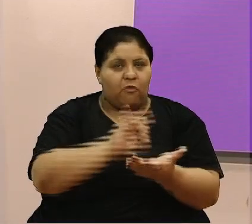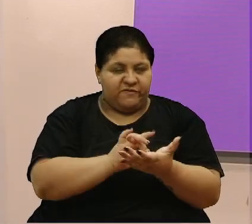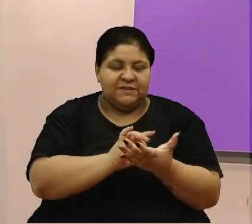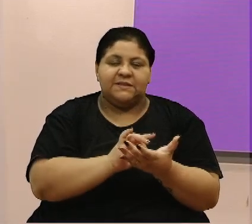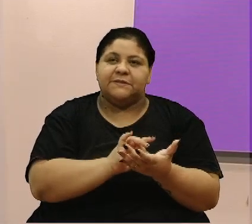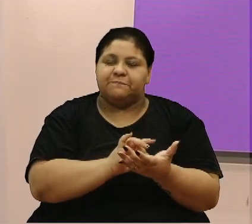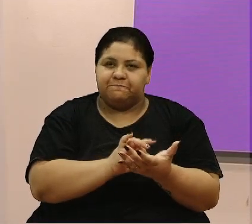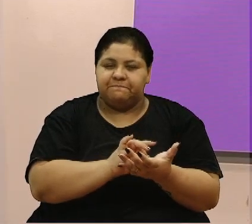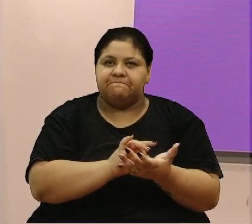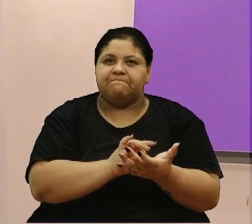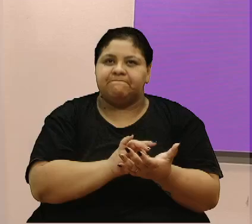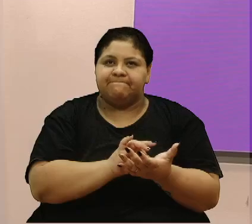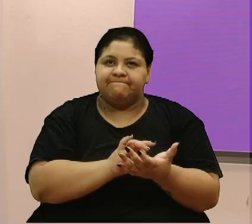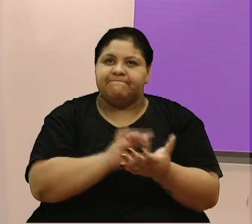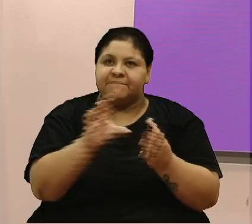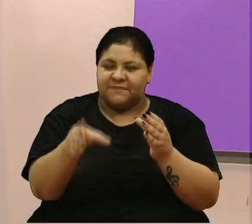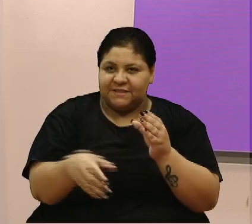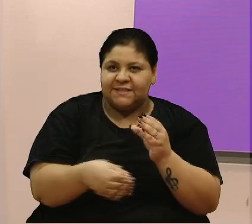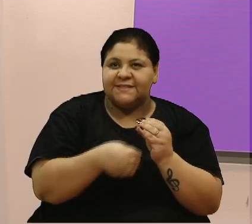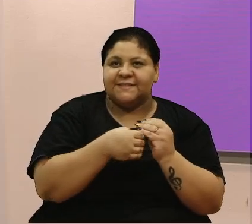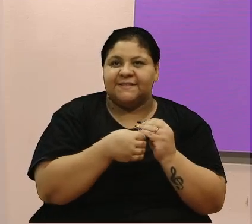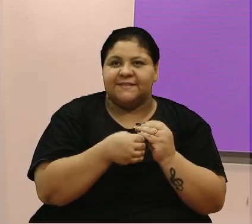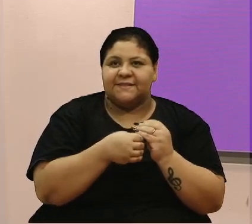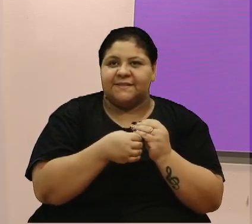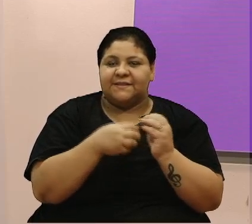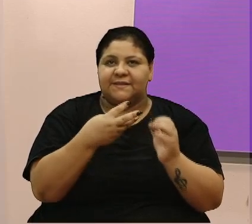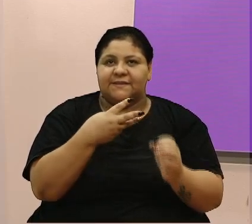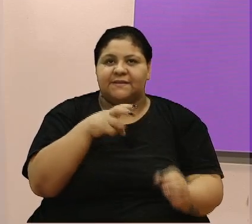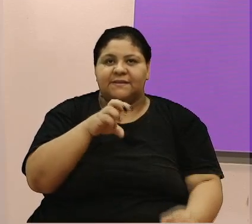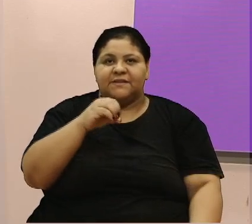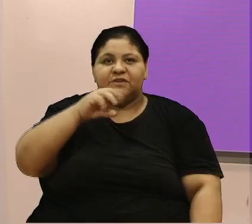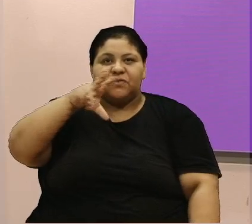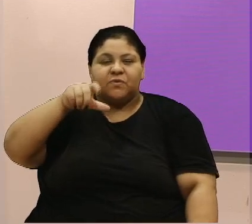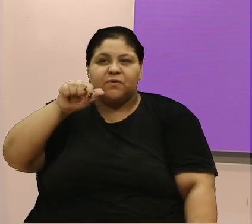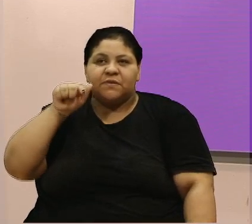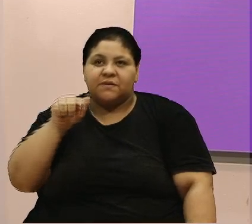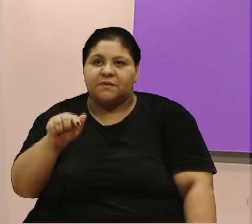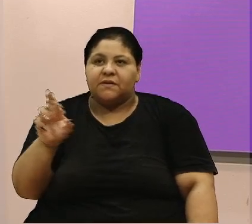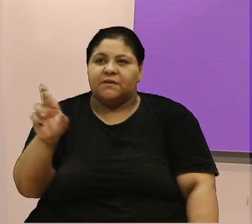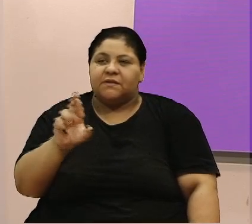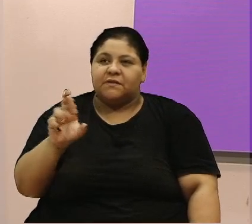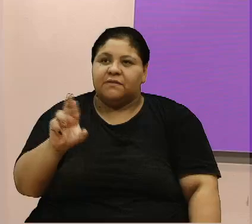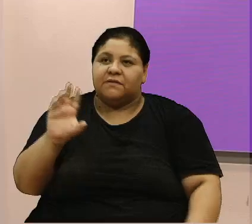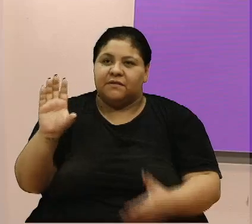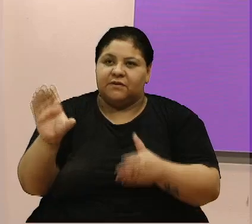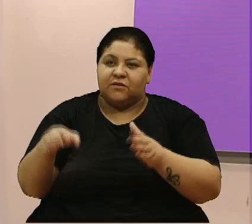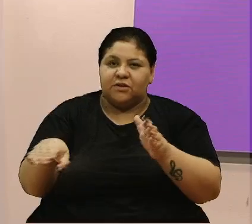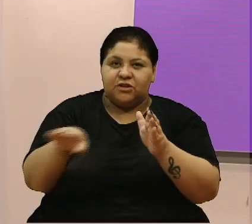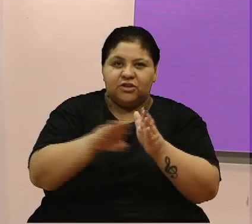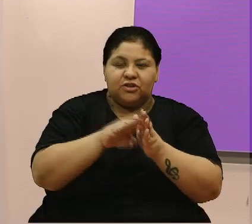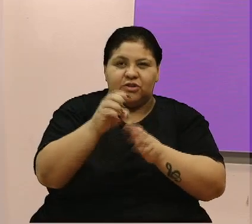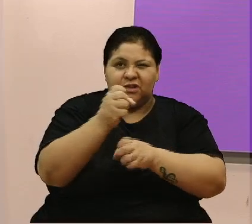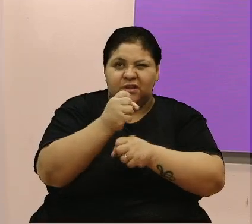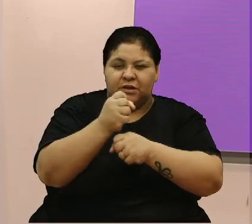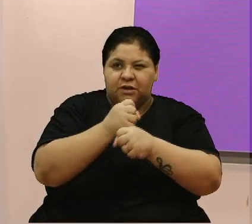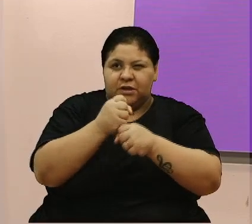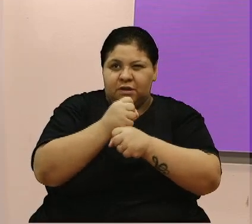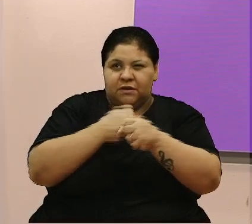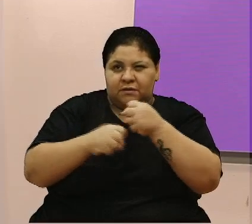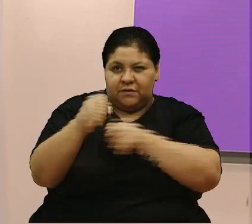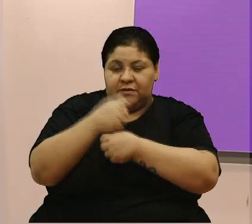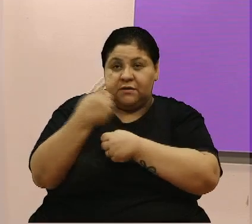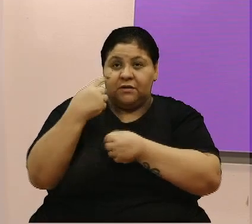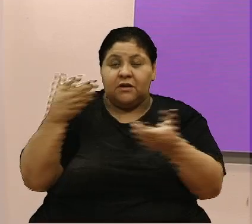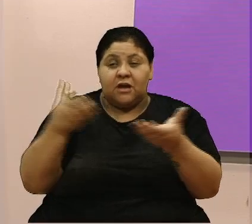oficializamos, né, essa emenda parlamentar de R$350 mil, que chegou no ano passado, finalzinho do ano passado, e que